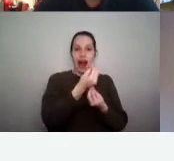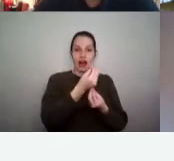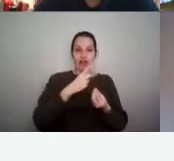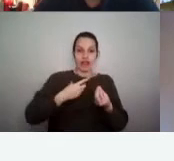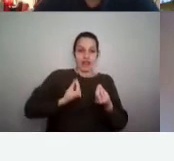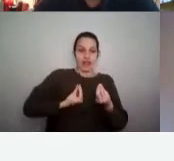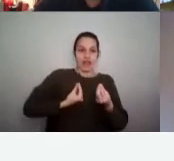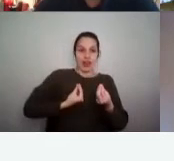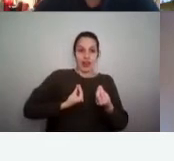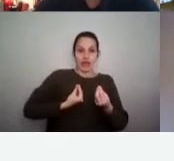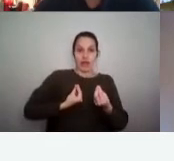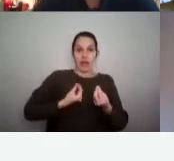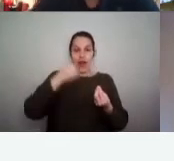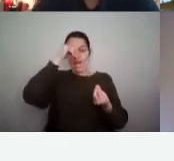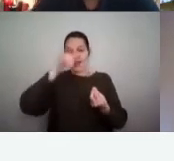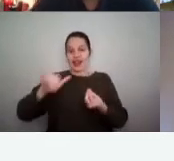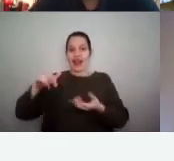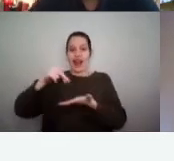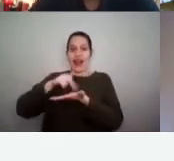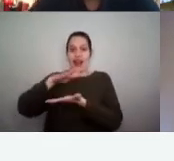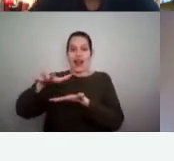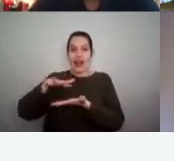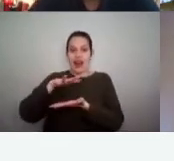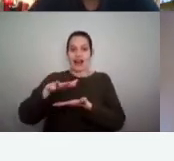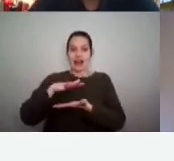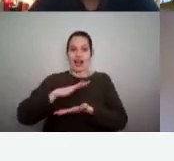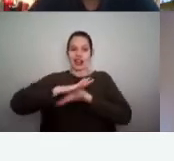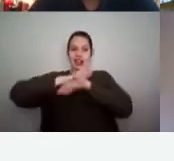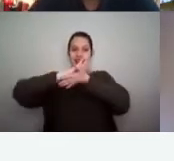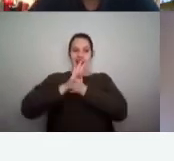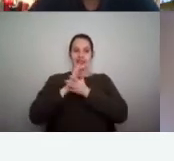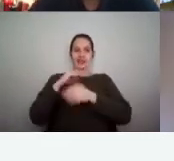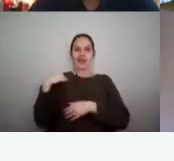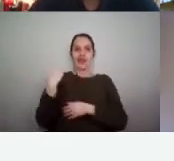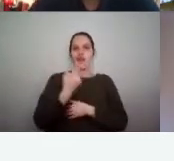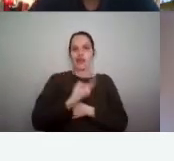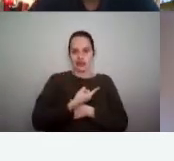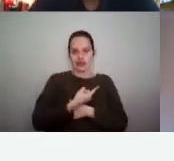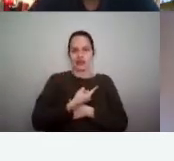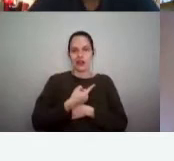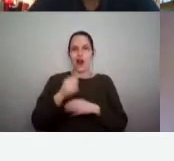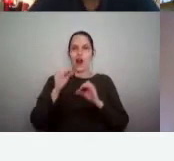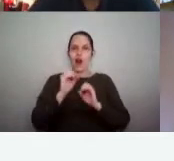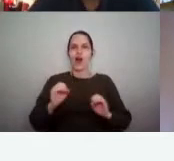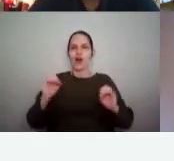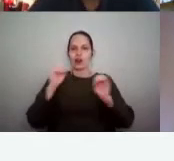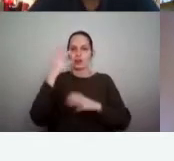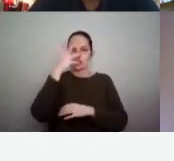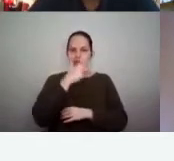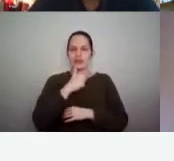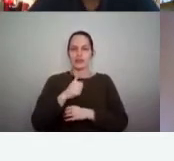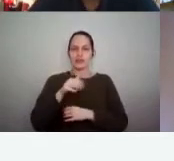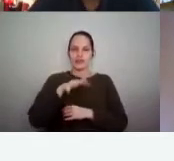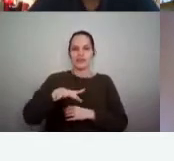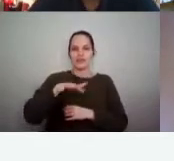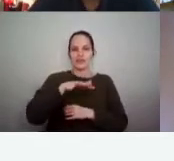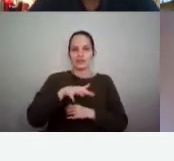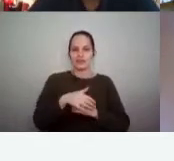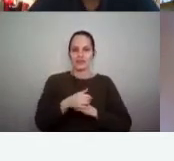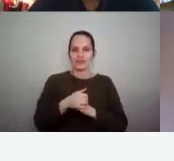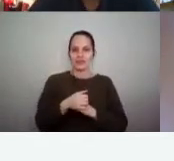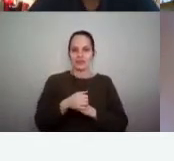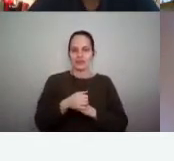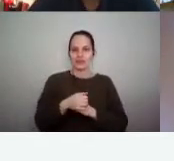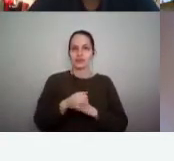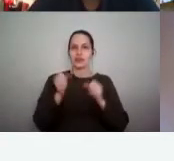Que encantador esse encontro da arte, educação e cuidado, disse a Karen Luciane Bernardi. Podem compartilhar o